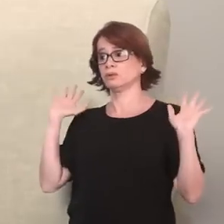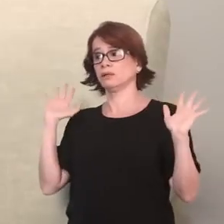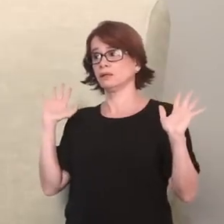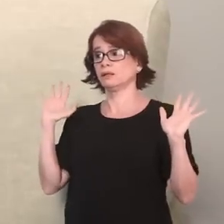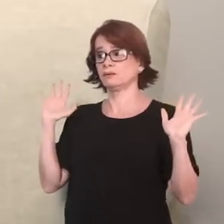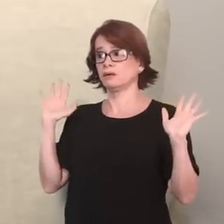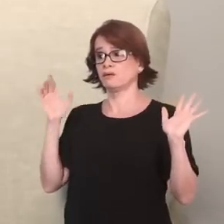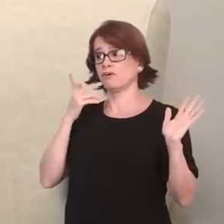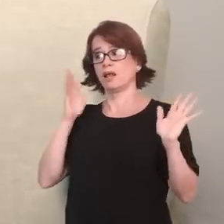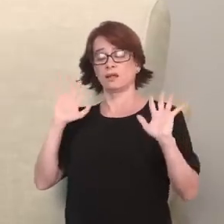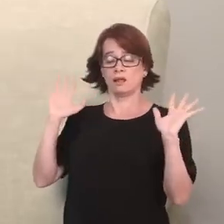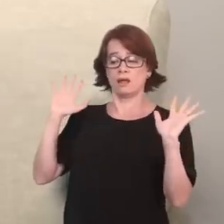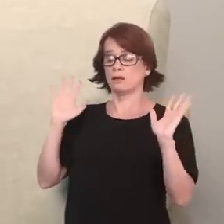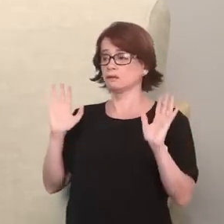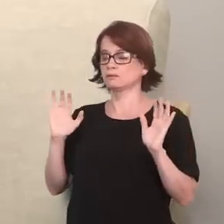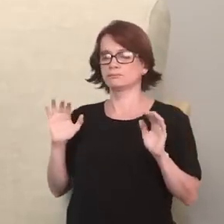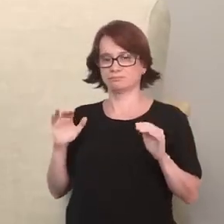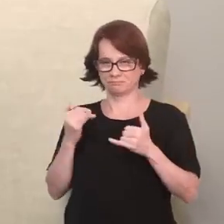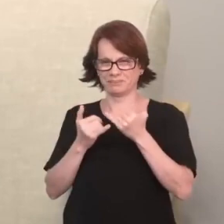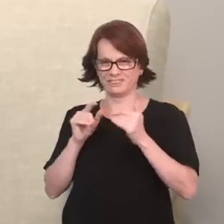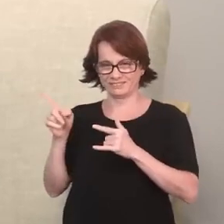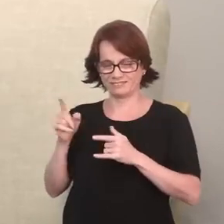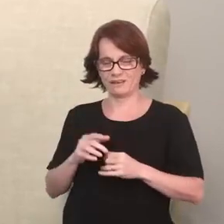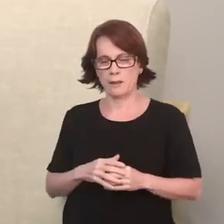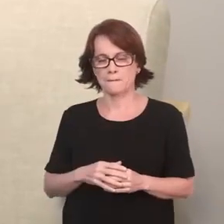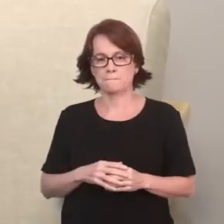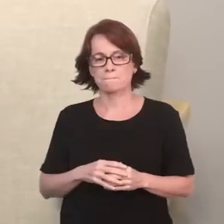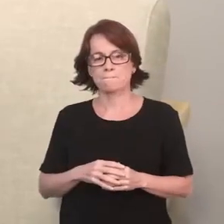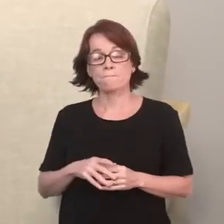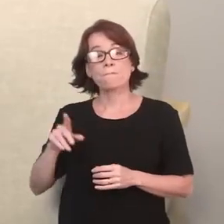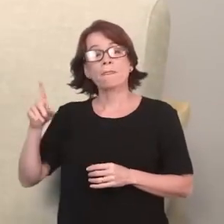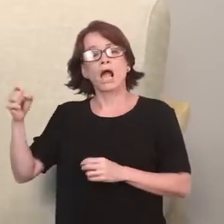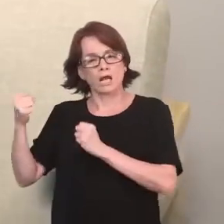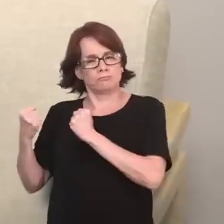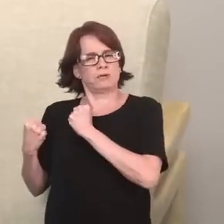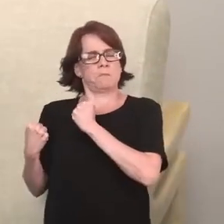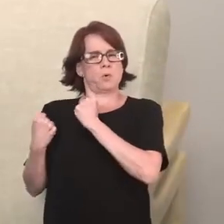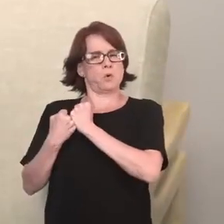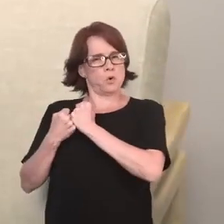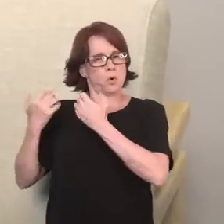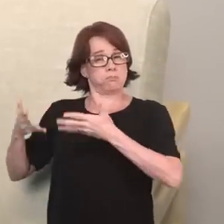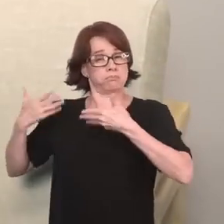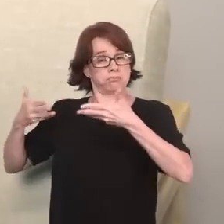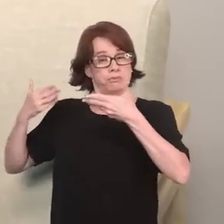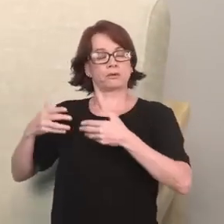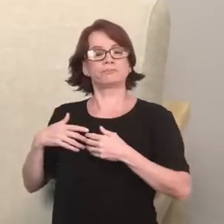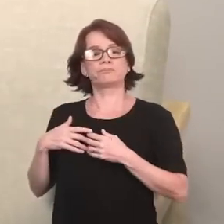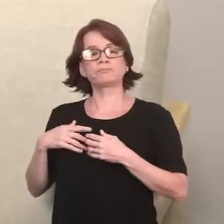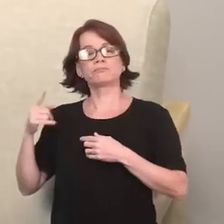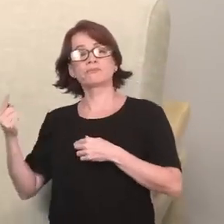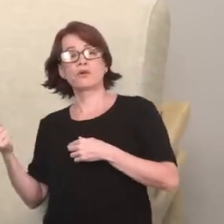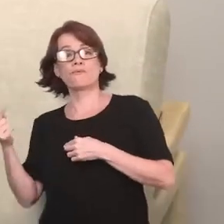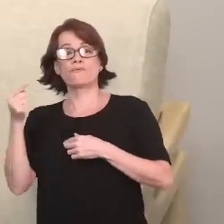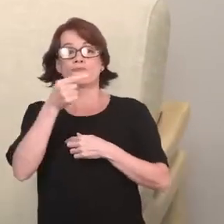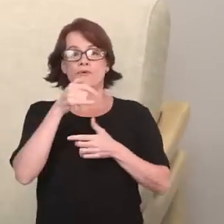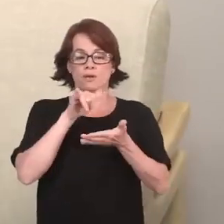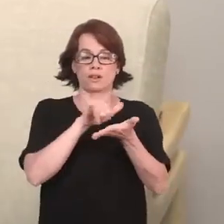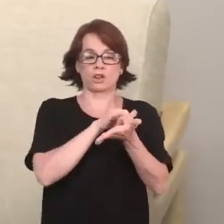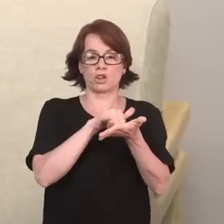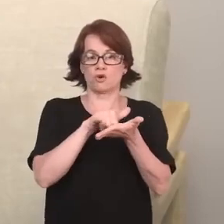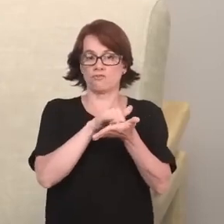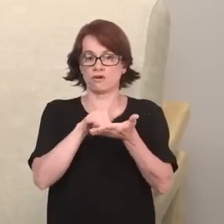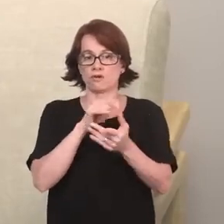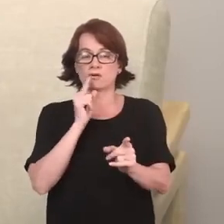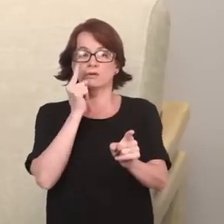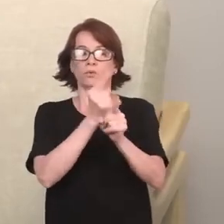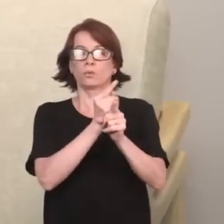tirar o corpite fora não, né, brincando e tal. Aí, quando ele me deu essa força toda, eu estava na Virgínia e fui para Nova York